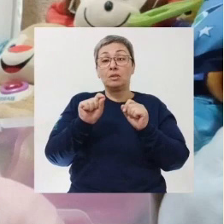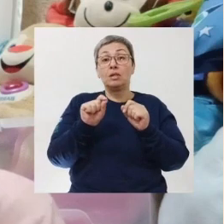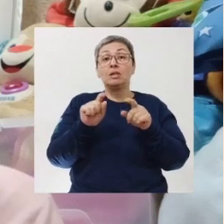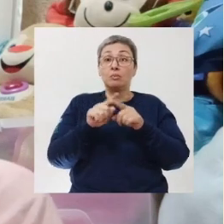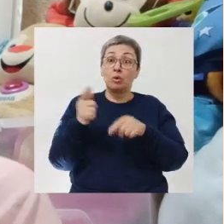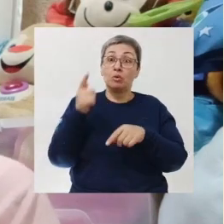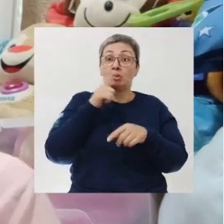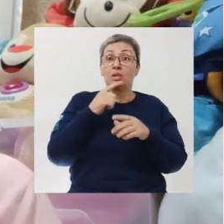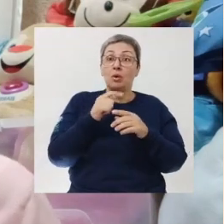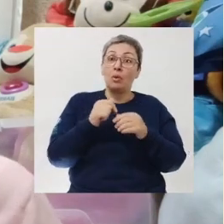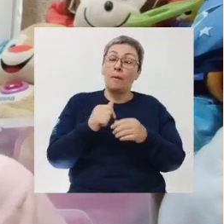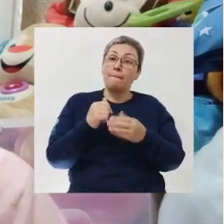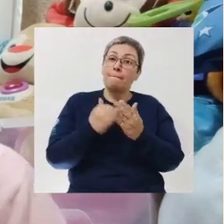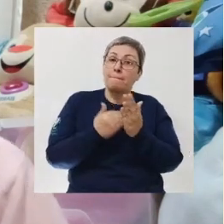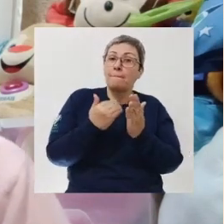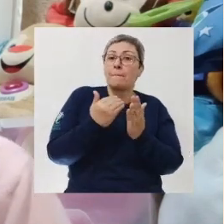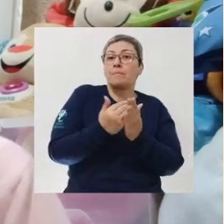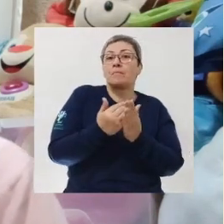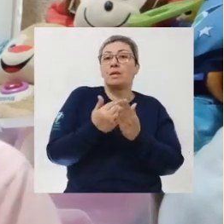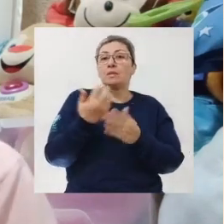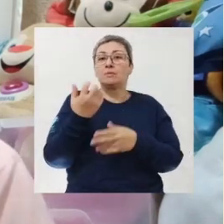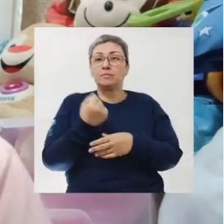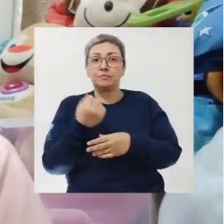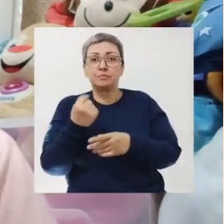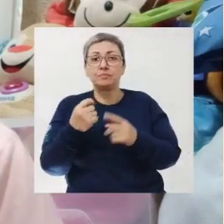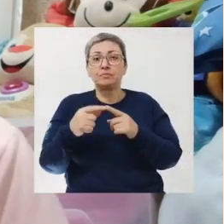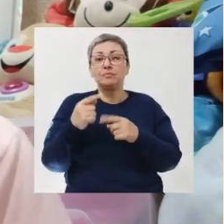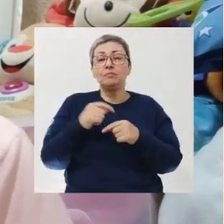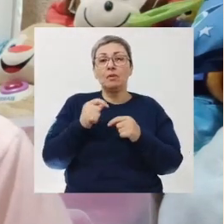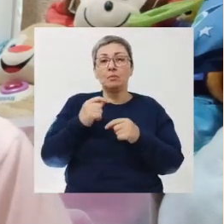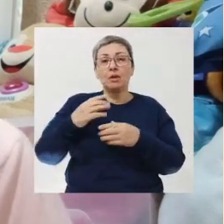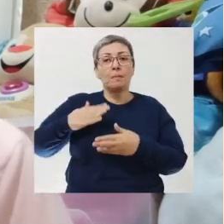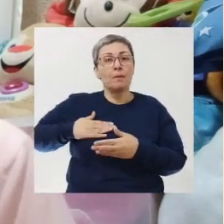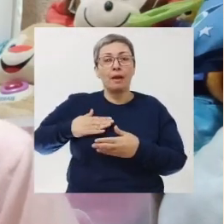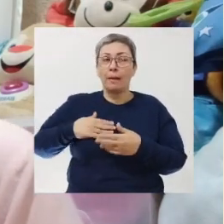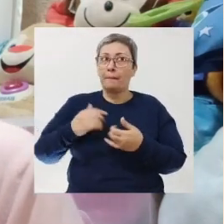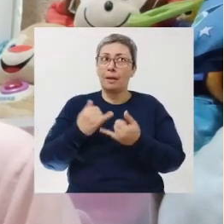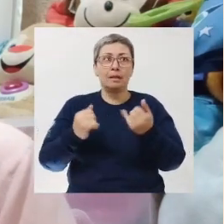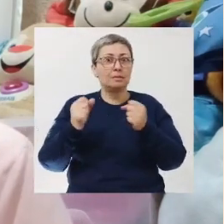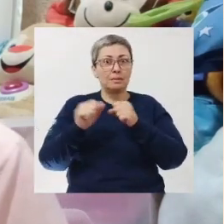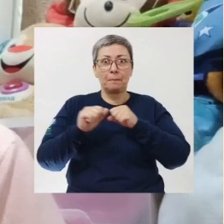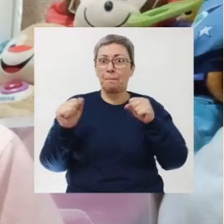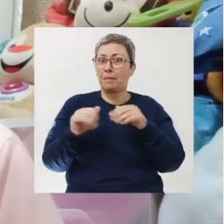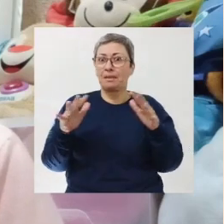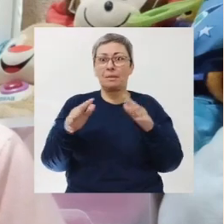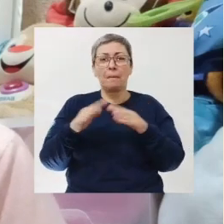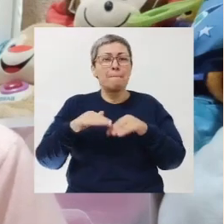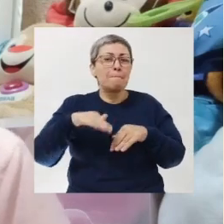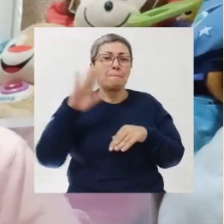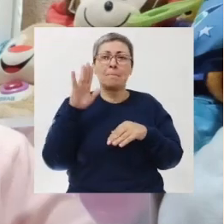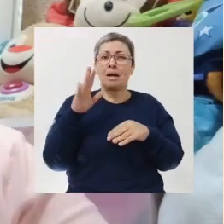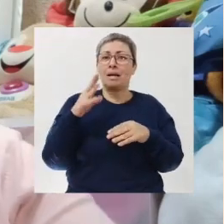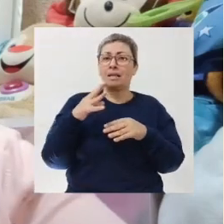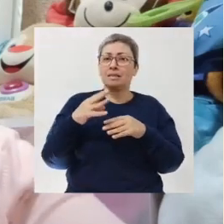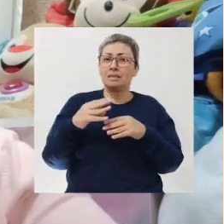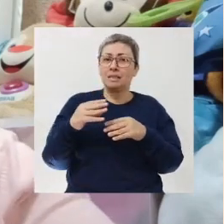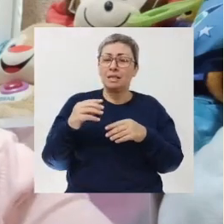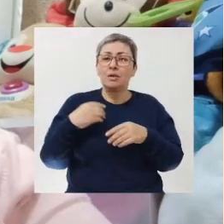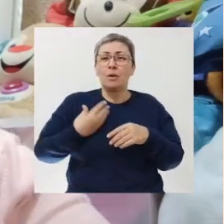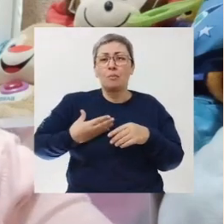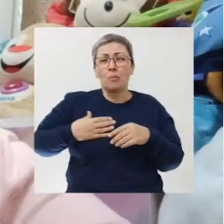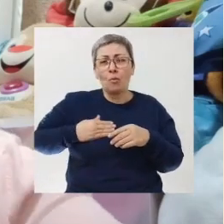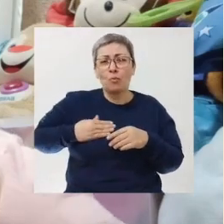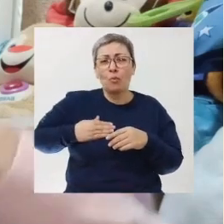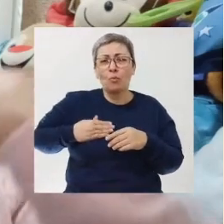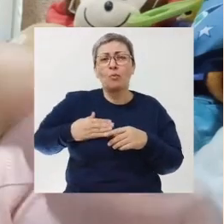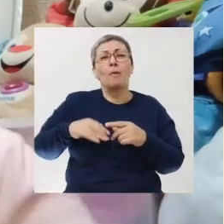E assim a gente conseguiu aumentar a produção do meu leite, porque a amamentação, ela é mágica, assim, eu falo que é mágica. Quanto mais o bebê